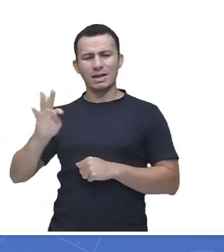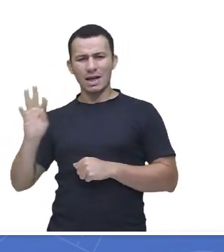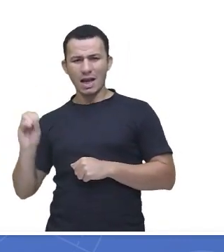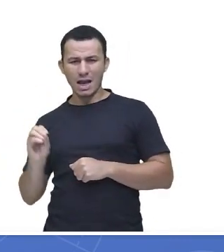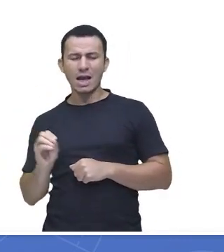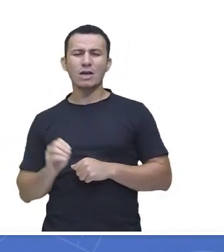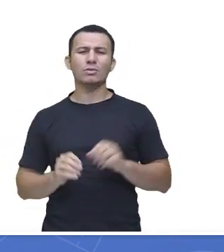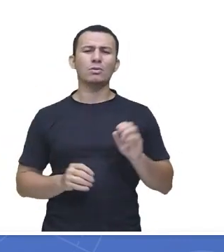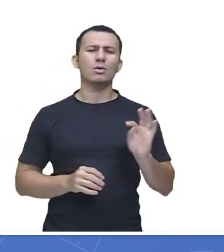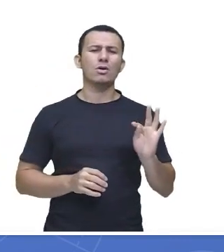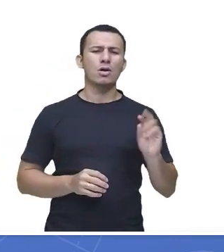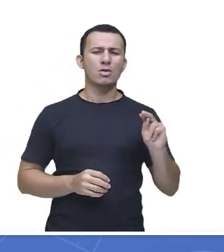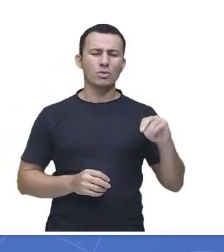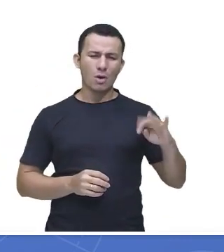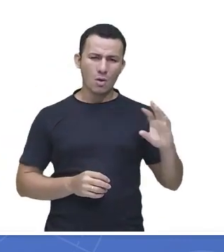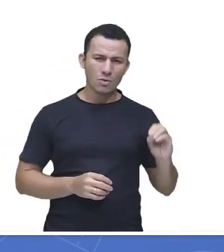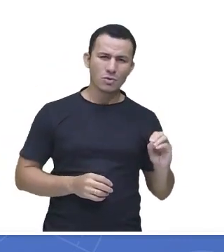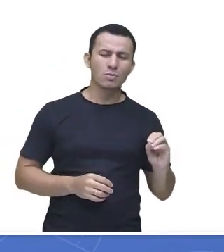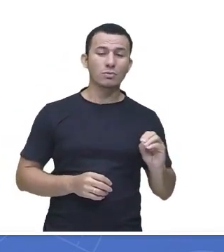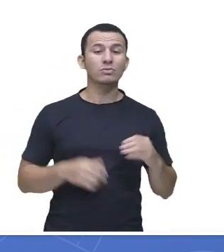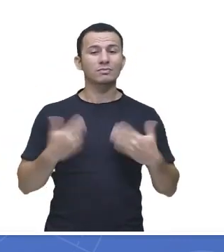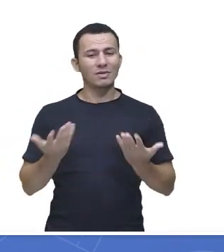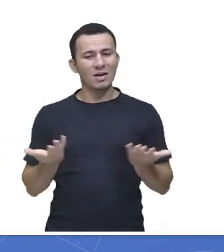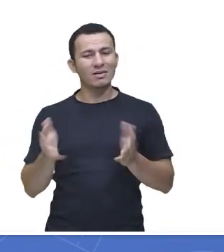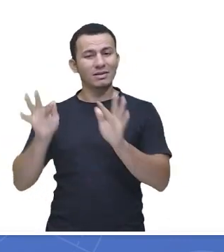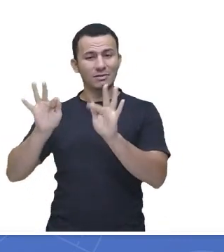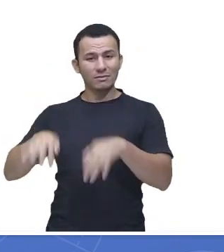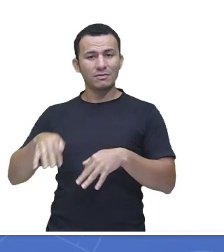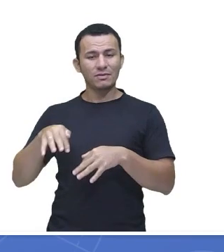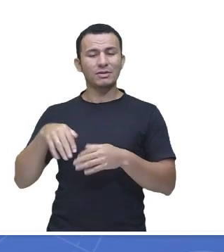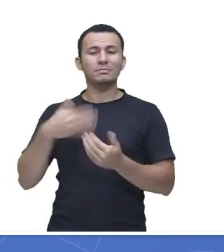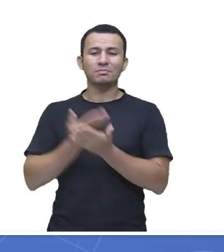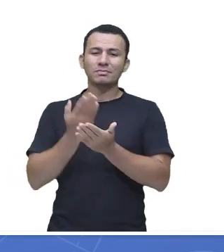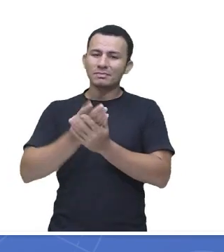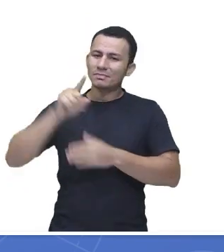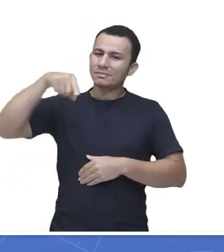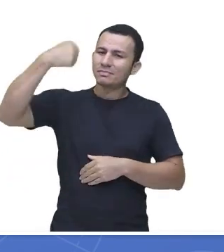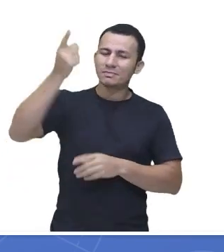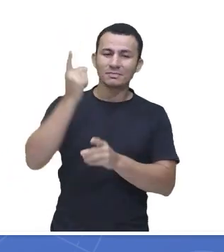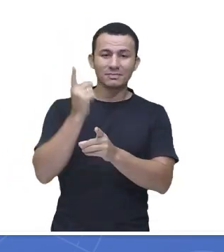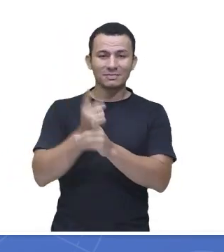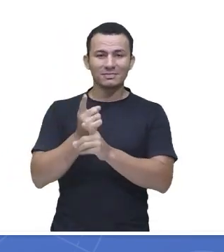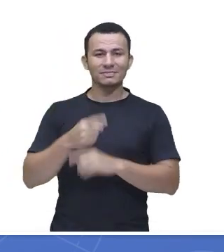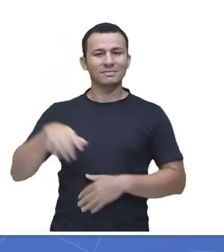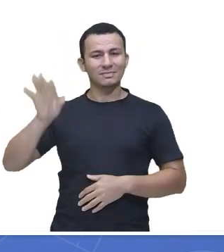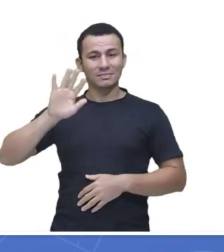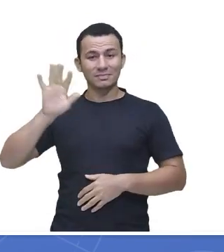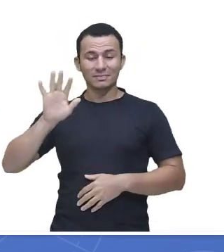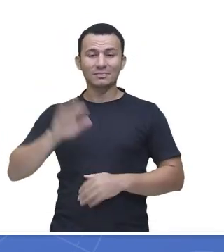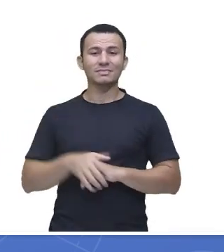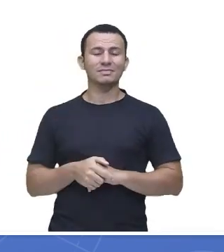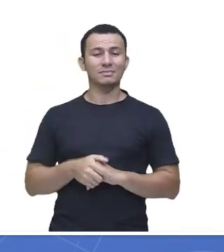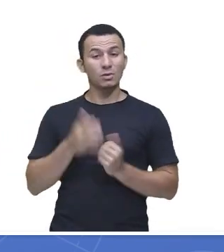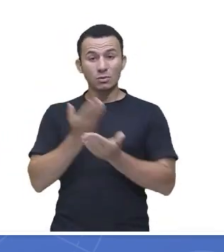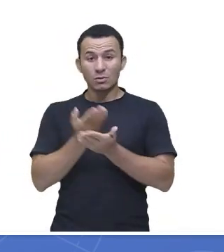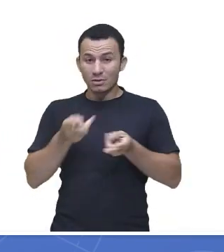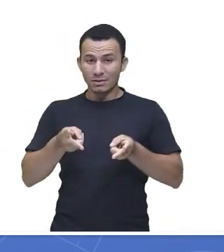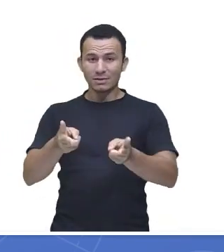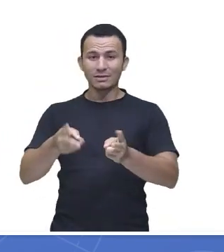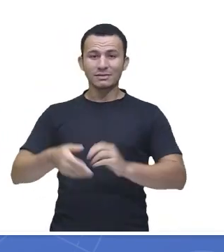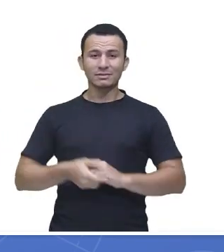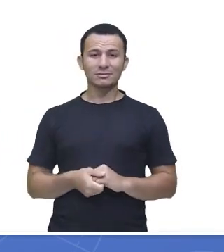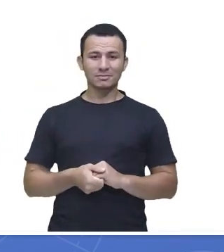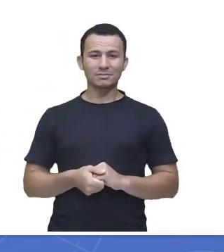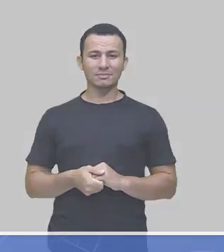átonos e tônicos, tá bom? A gente fica por aqui e a gente se vê numa próxima oportunidade, tá bom? Sigamos com os nossos estudos.